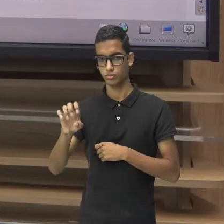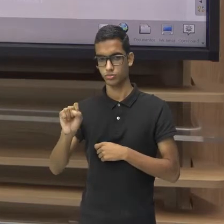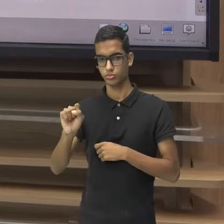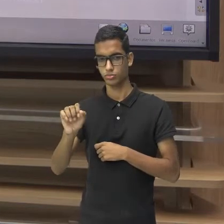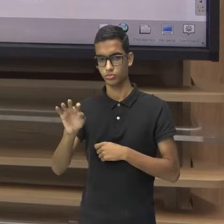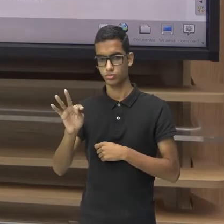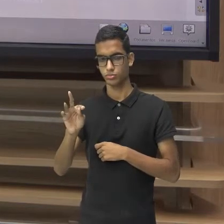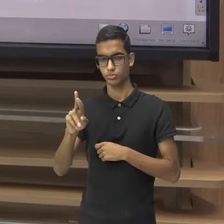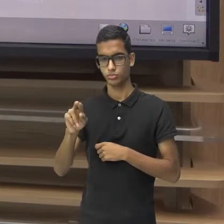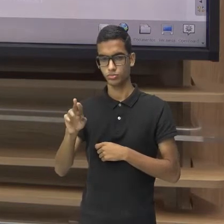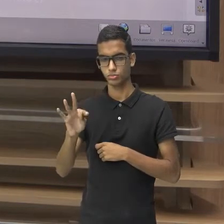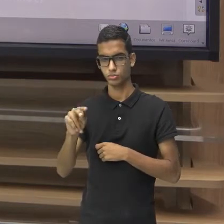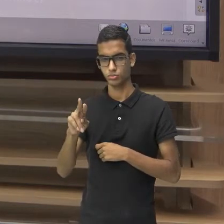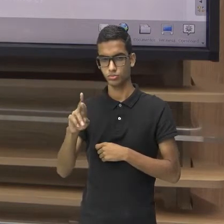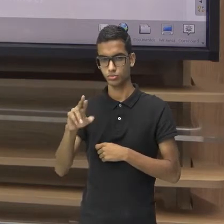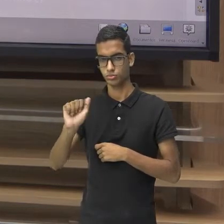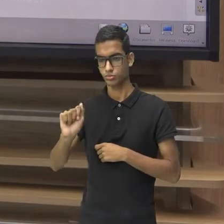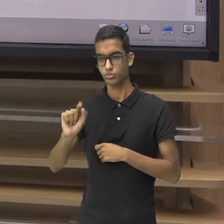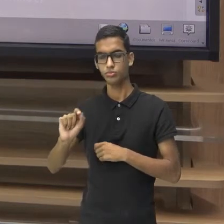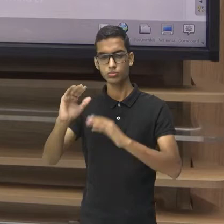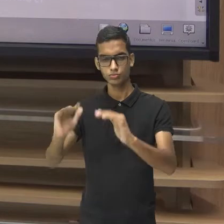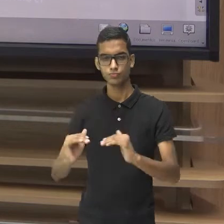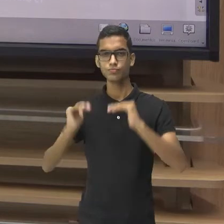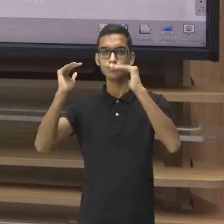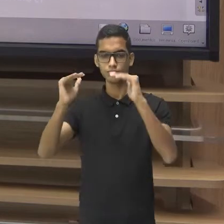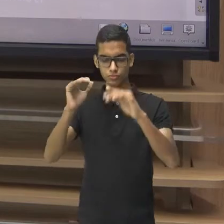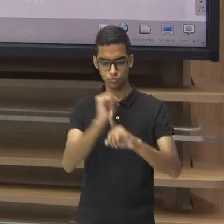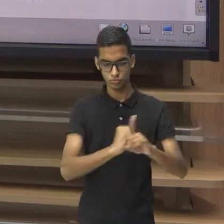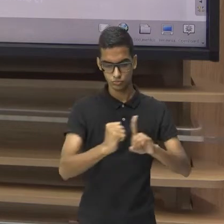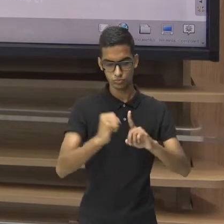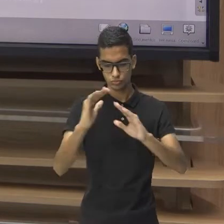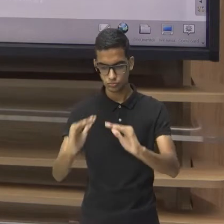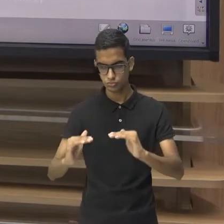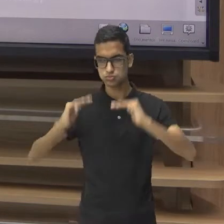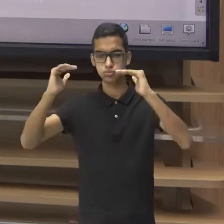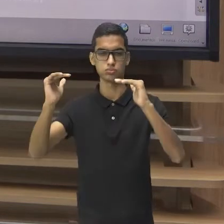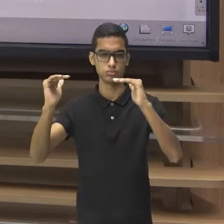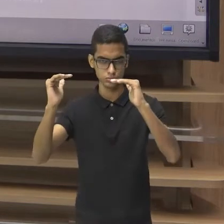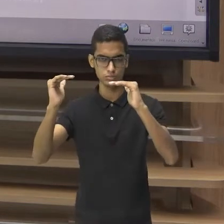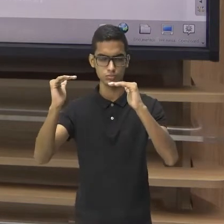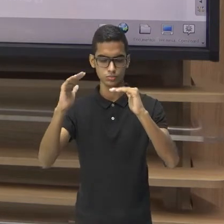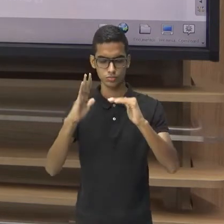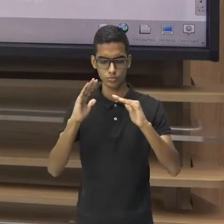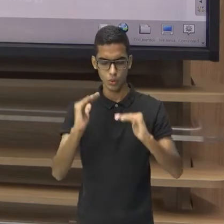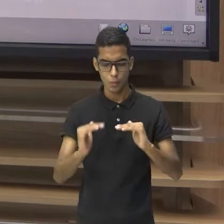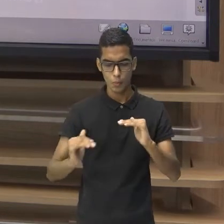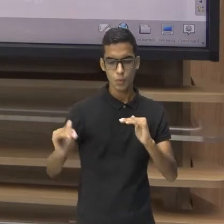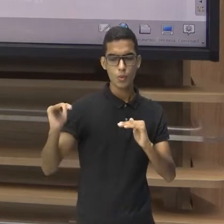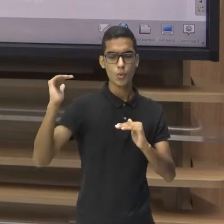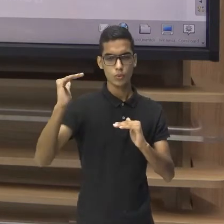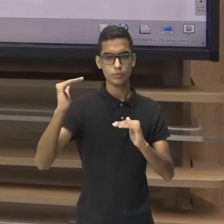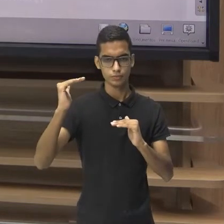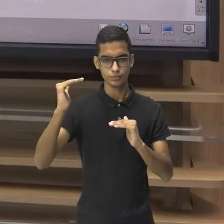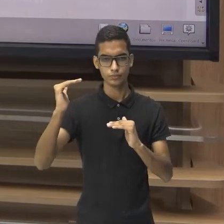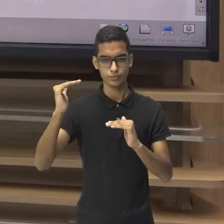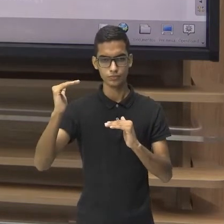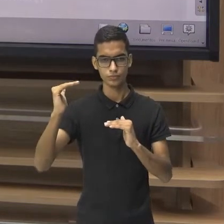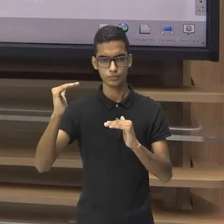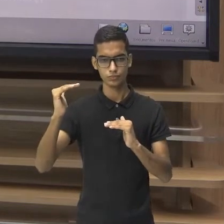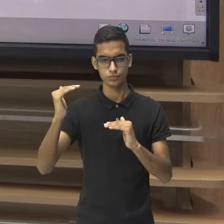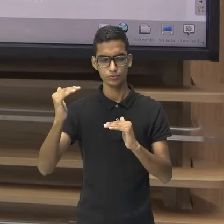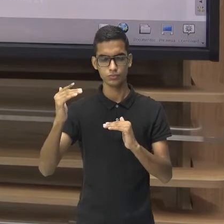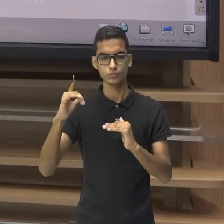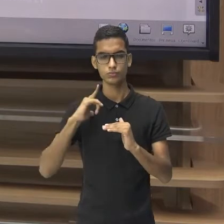a superestrutura está acima da sociedade. E a infraestrutura é a base da sociedade que sustenta.